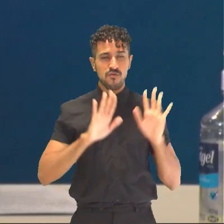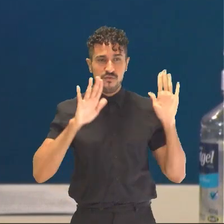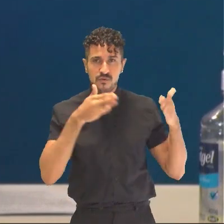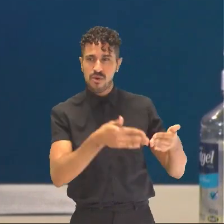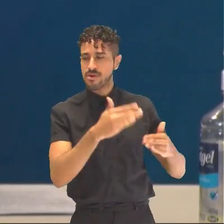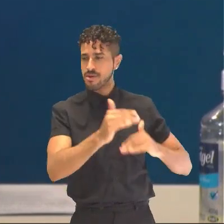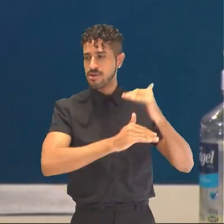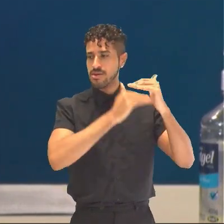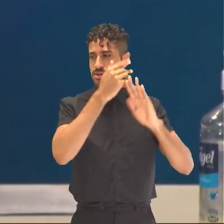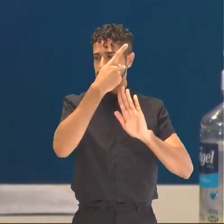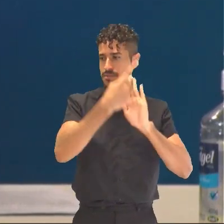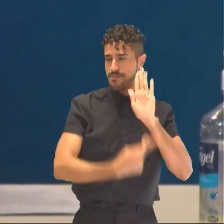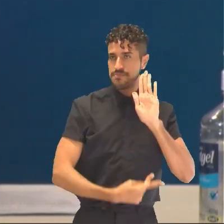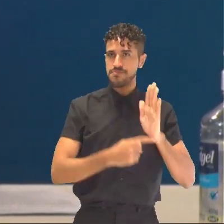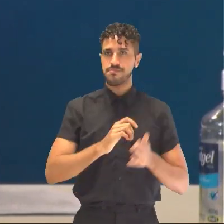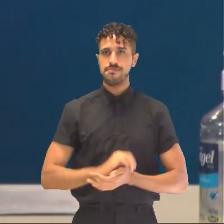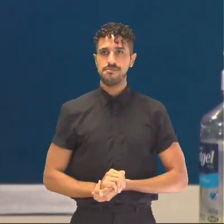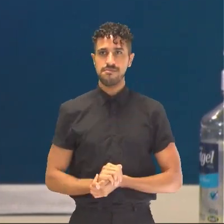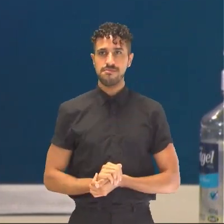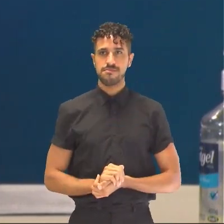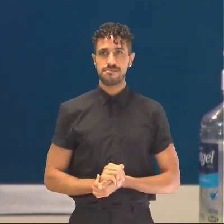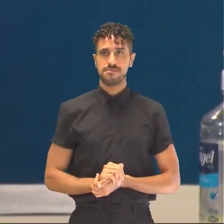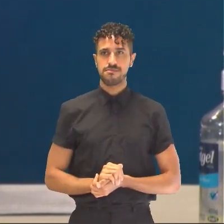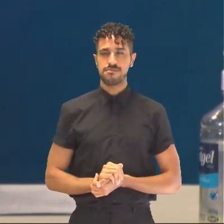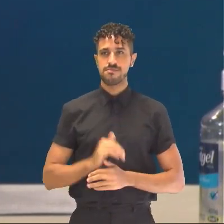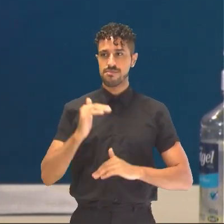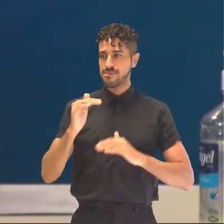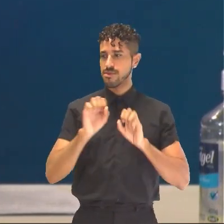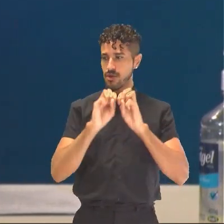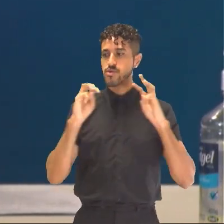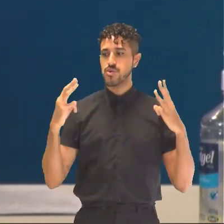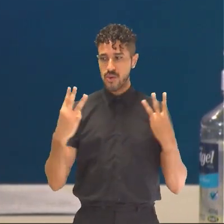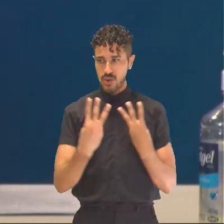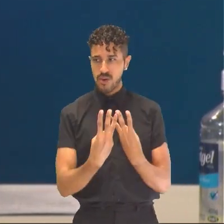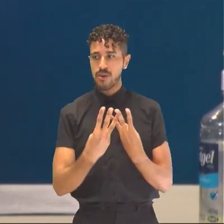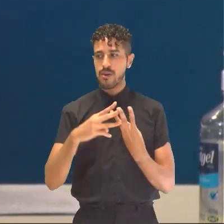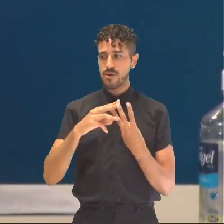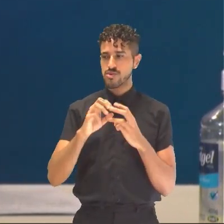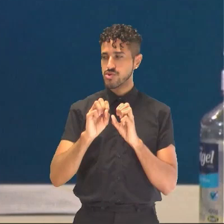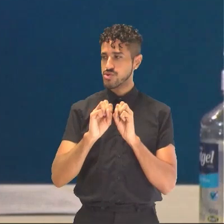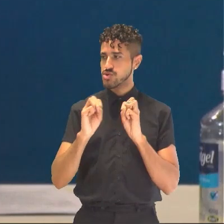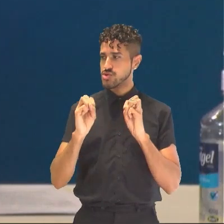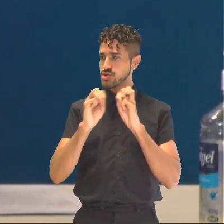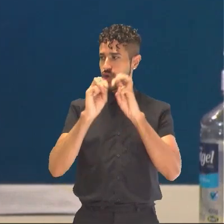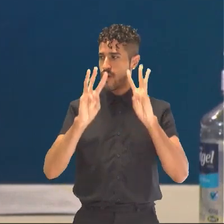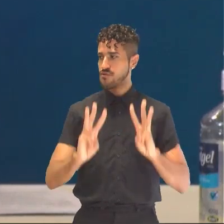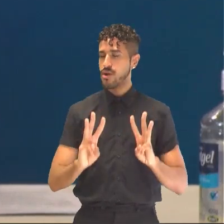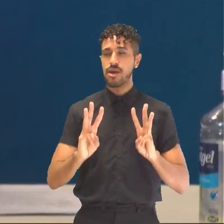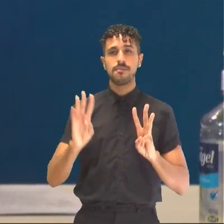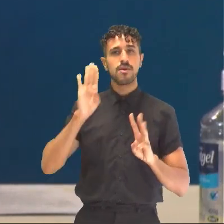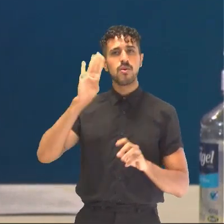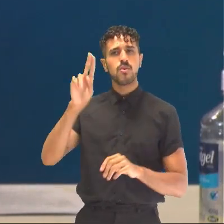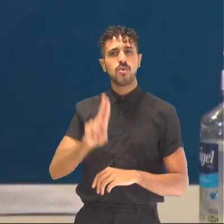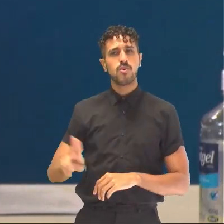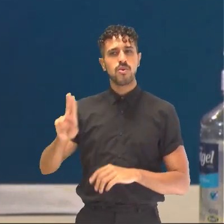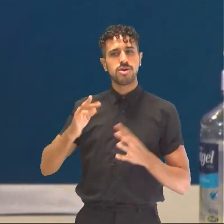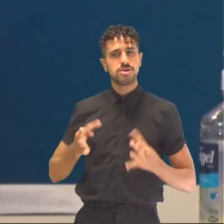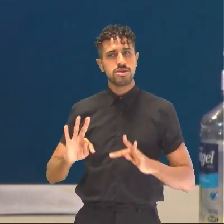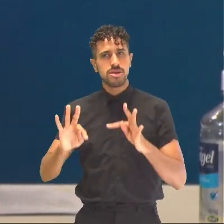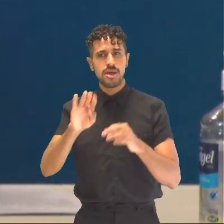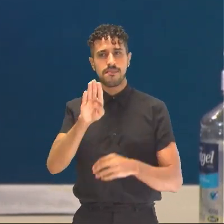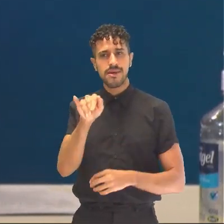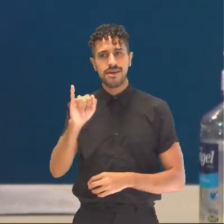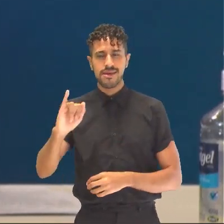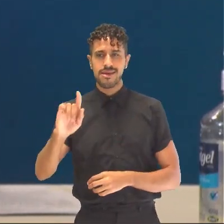especializada em desenvolvimento de projetos, de desenvolvimento de software, em especial com o uso de tecnologias como Big